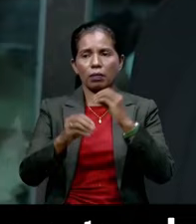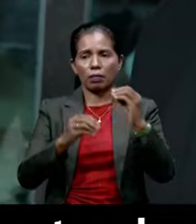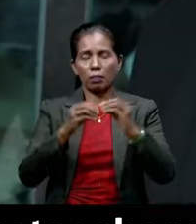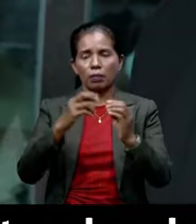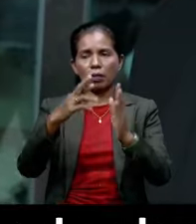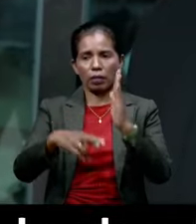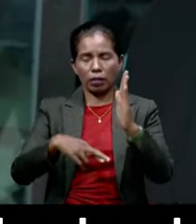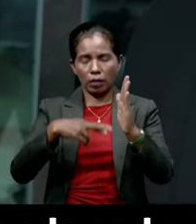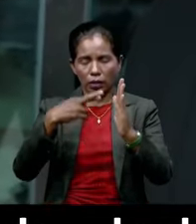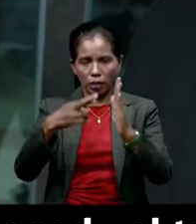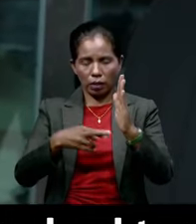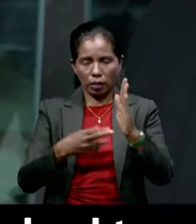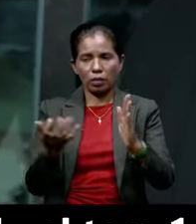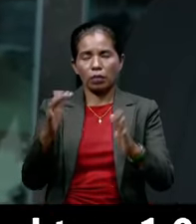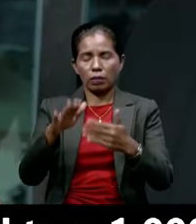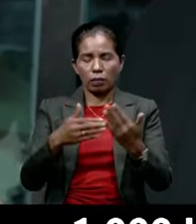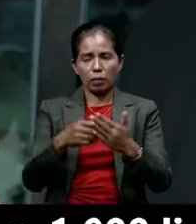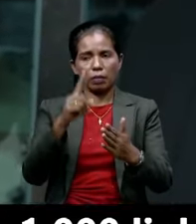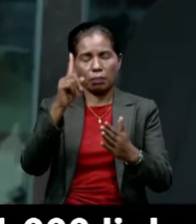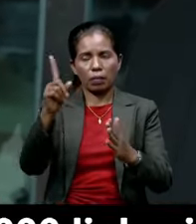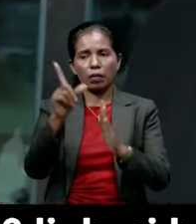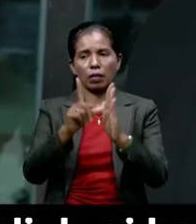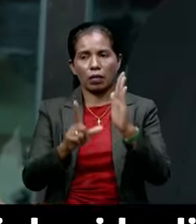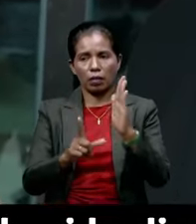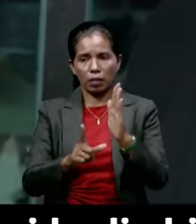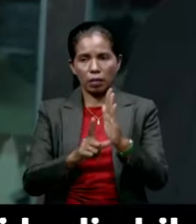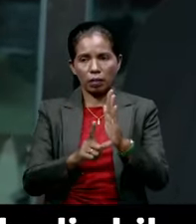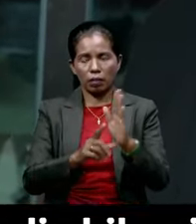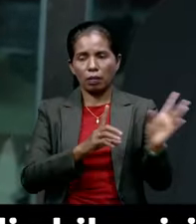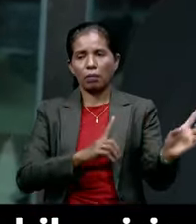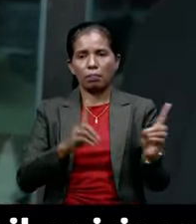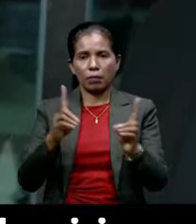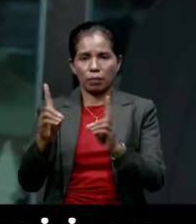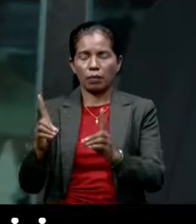regras origin ini ida pale maka kona ba lei ba implementasaun